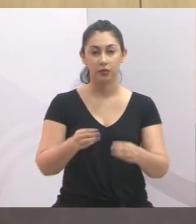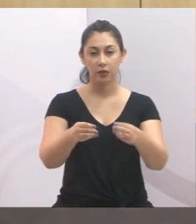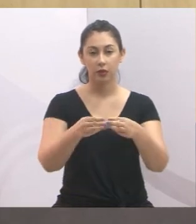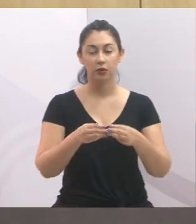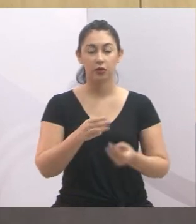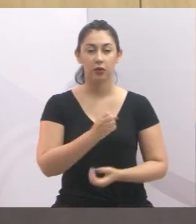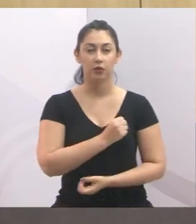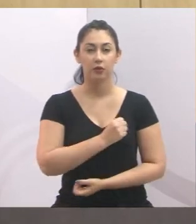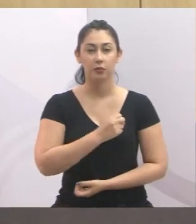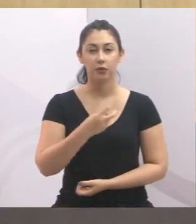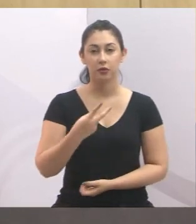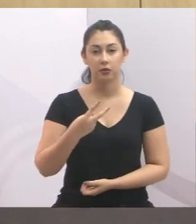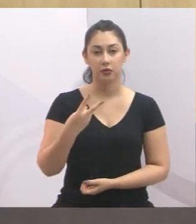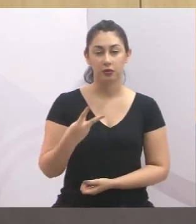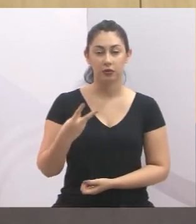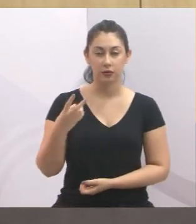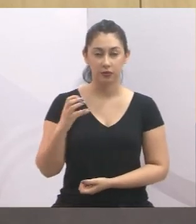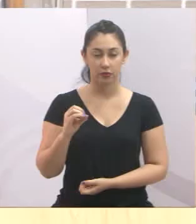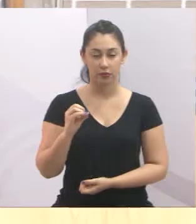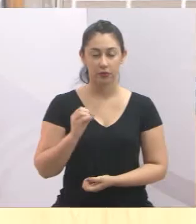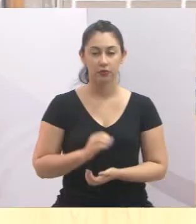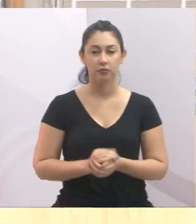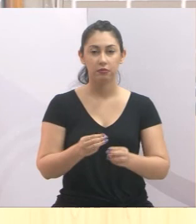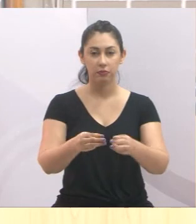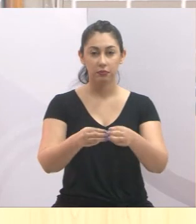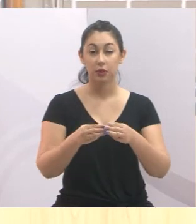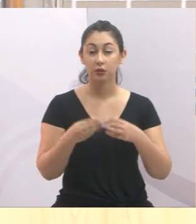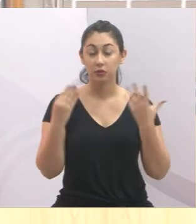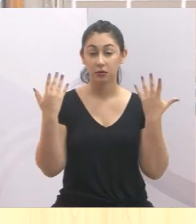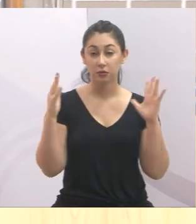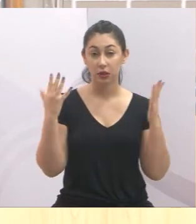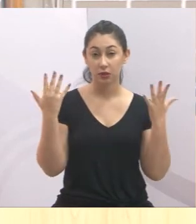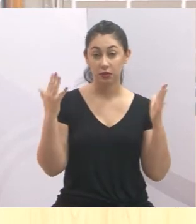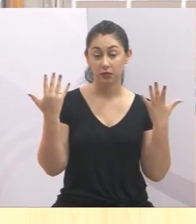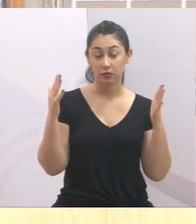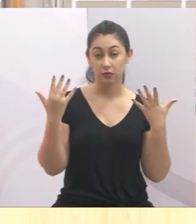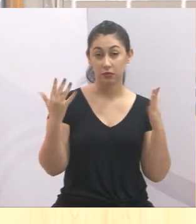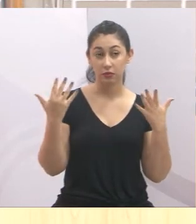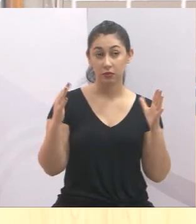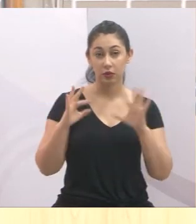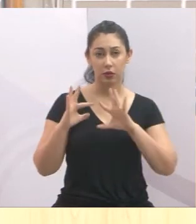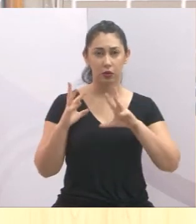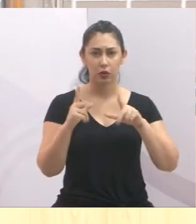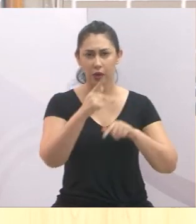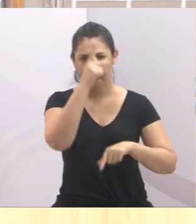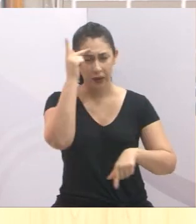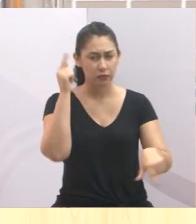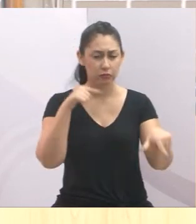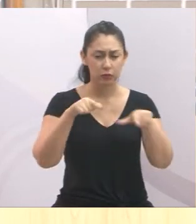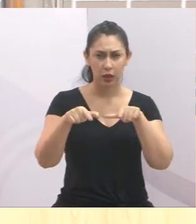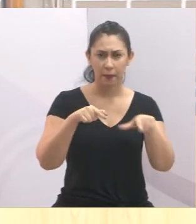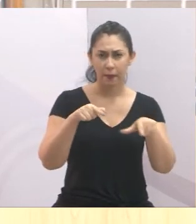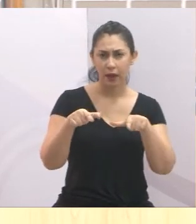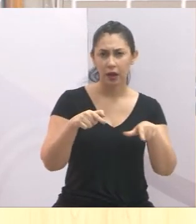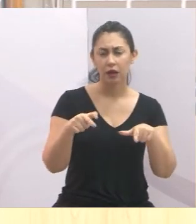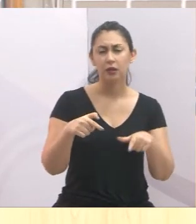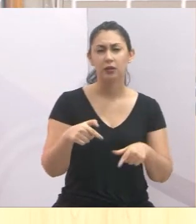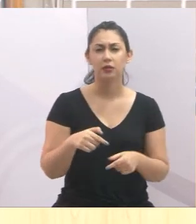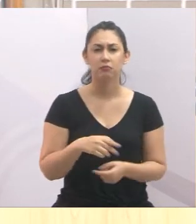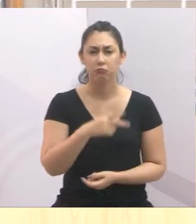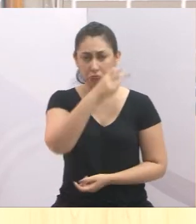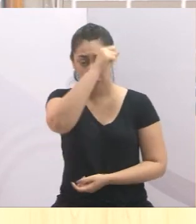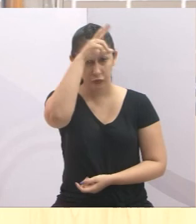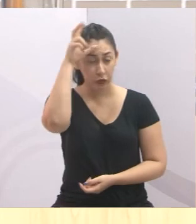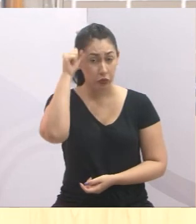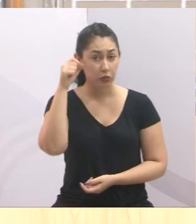Moção número 220. Moção congratulatória a todos os servidores públicos do município de